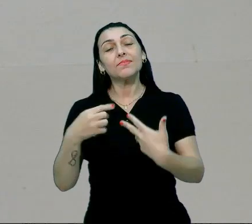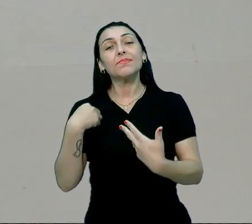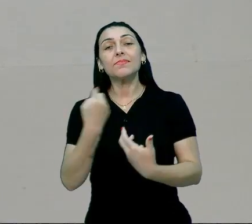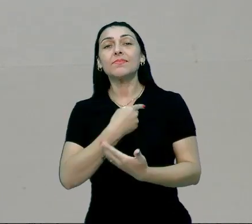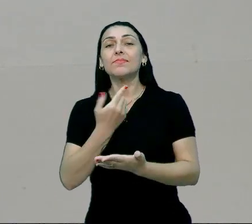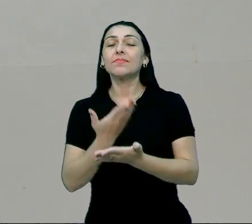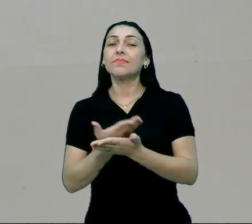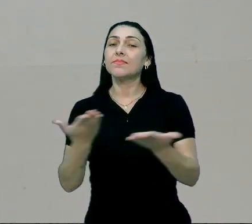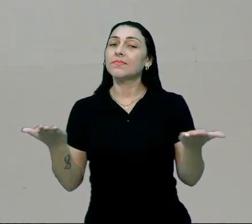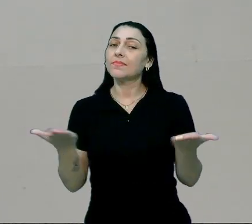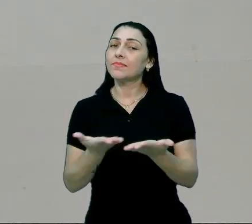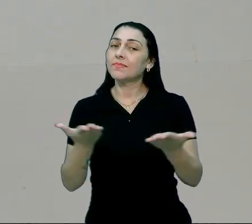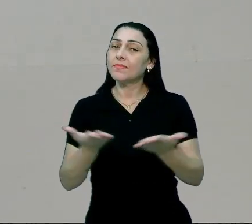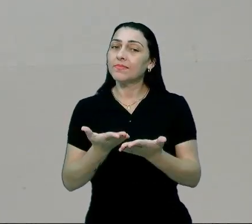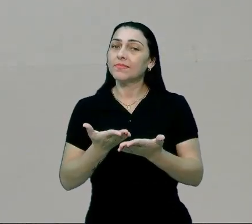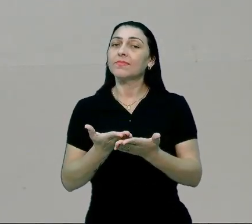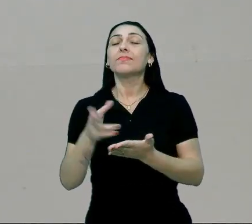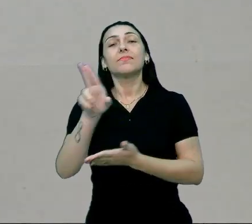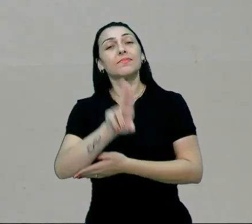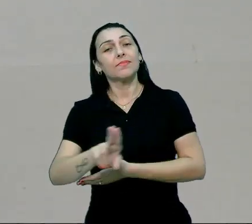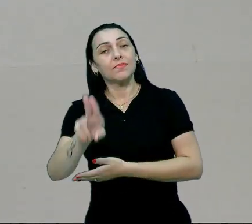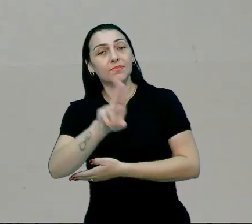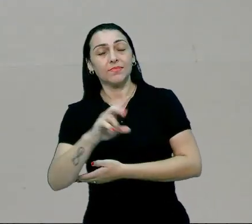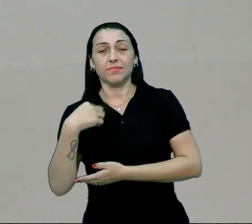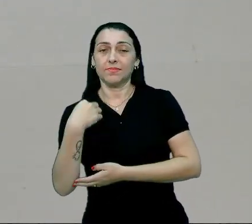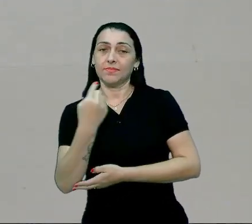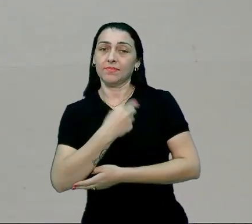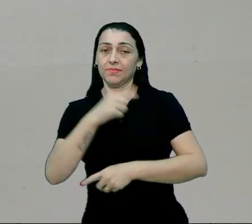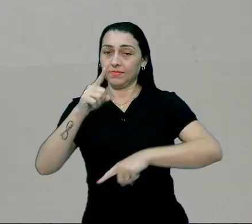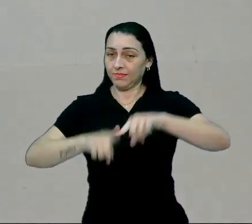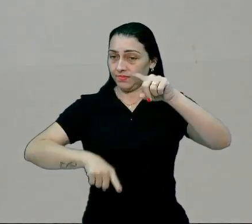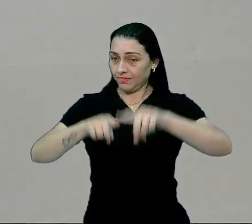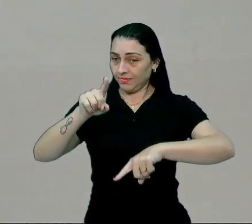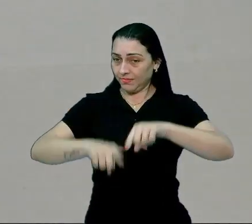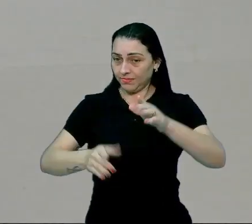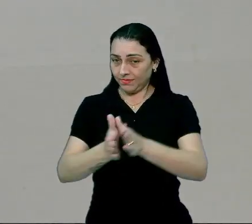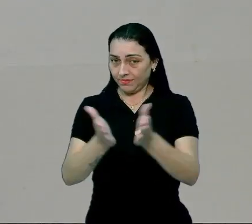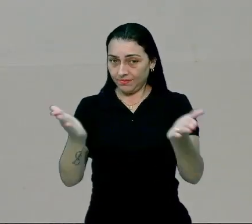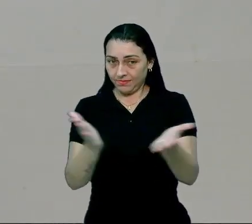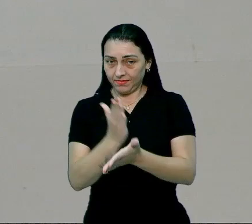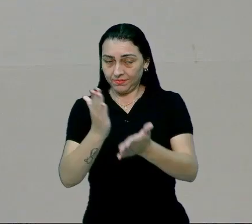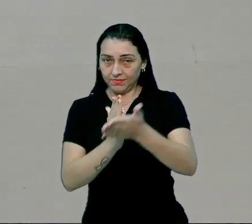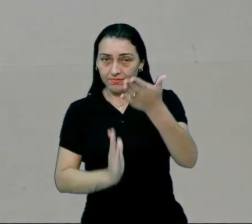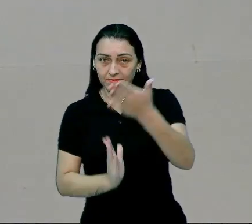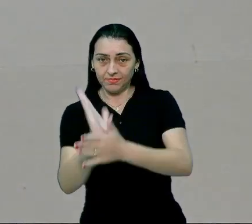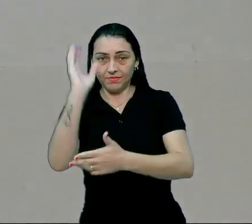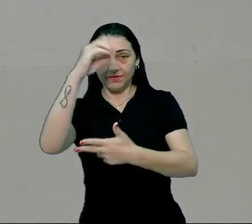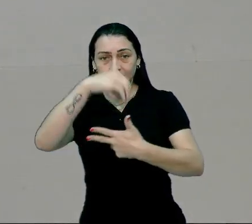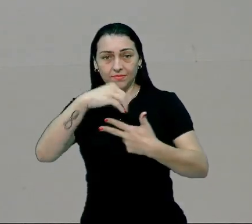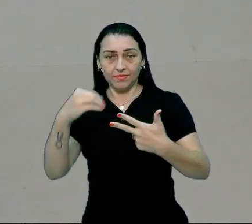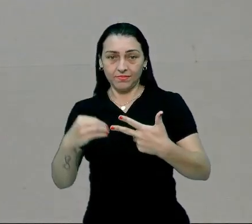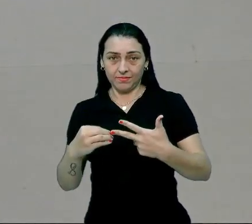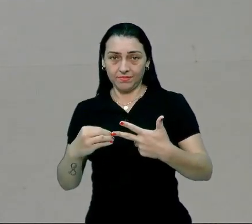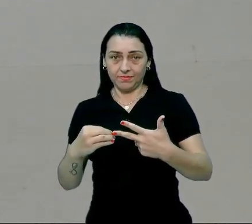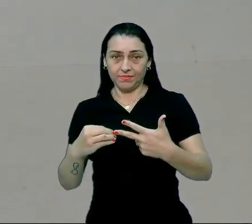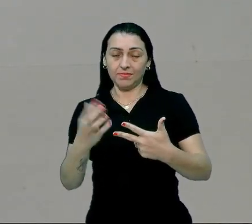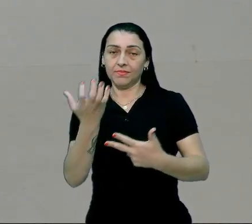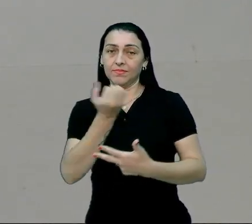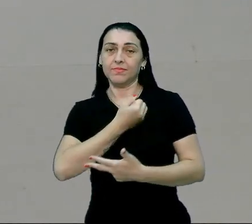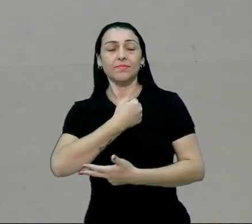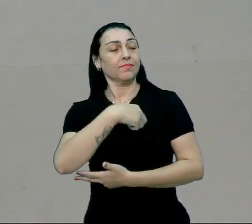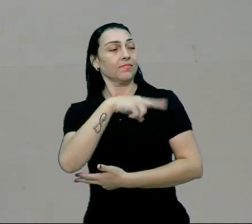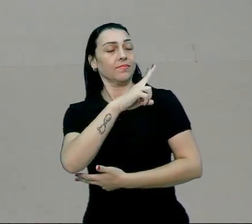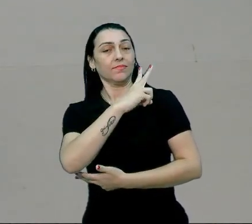nossa aula de hoje, nós iremos utilizar o nosso material, que é o livro A Prova Enem. É o livro